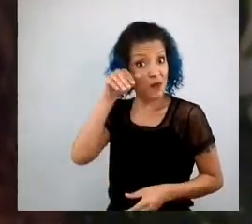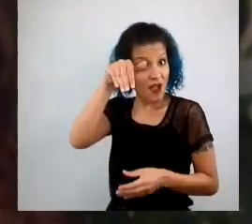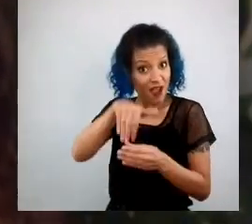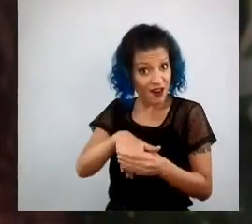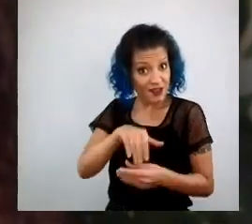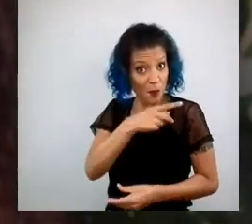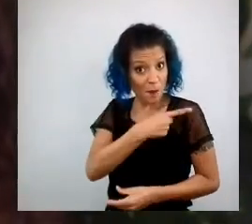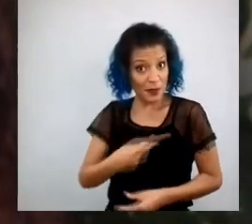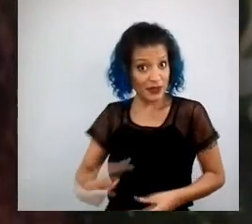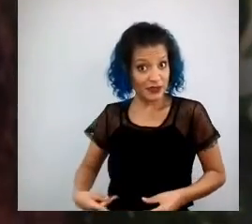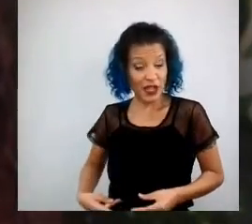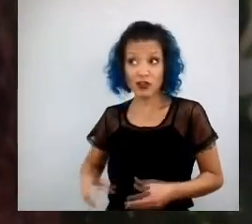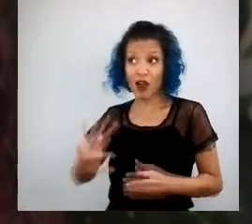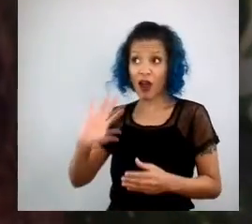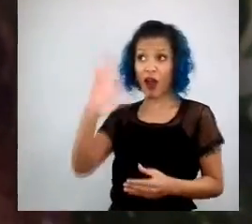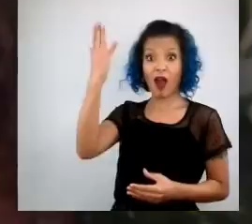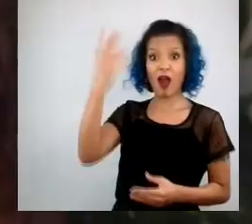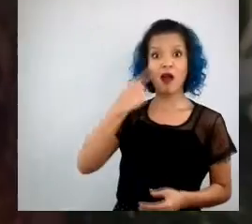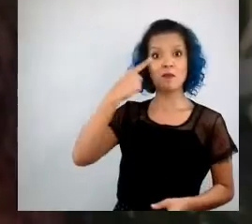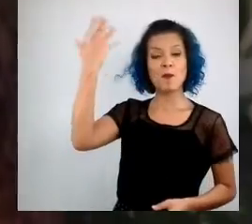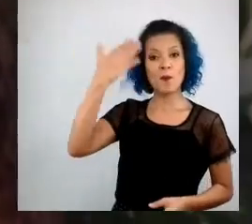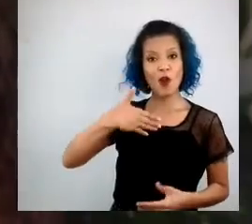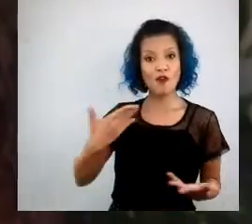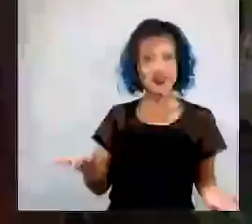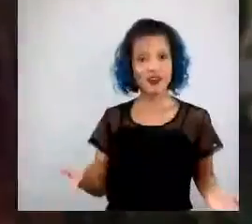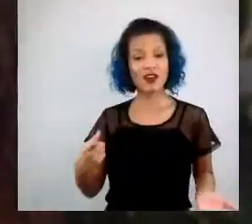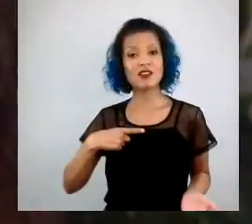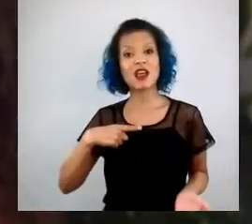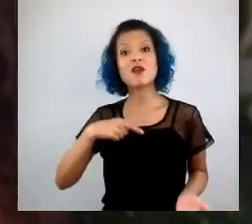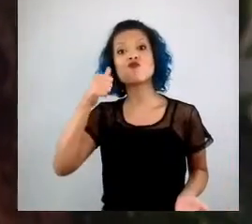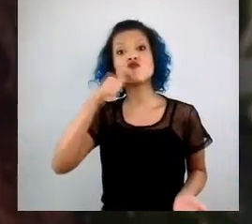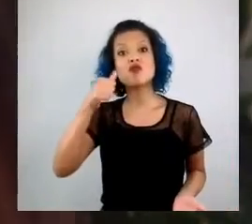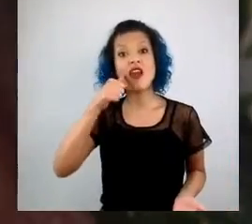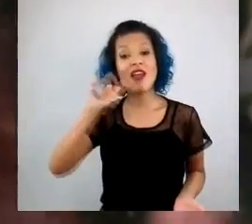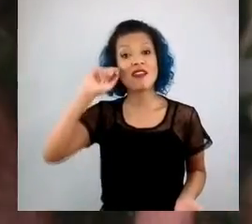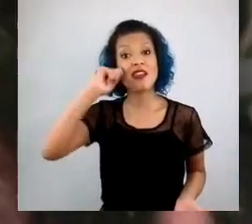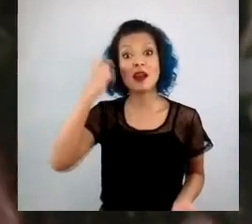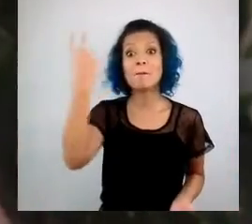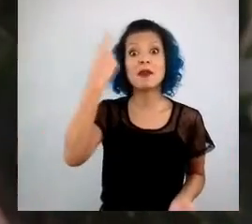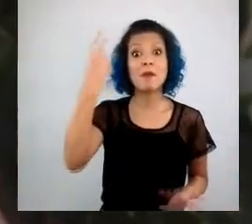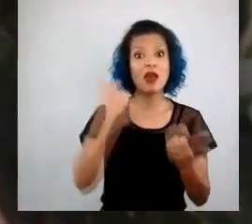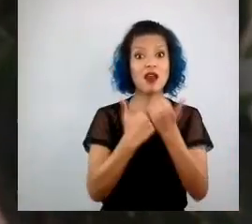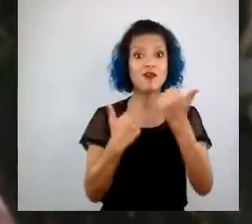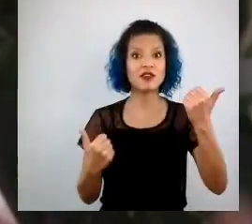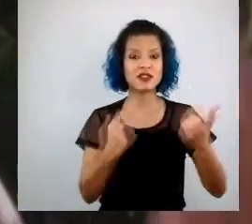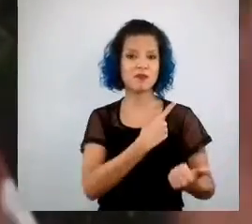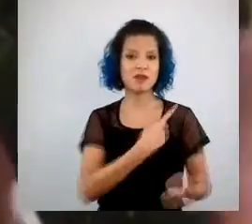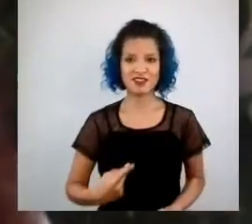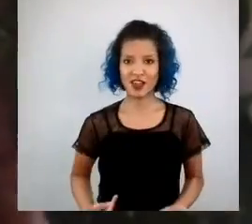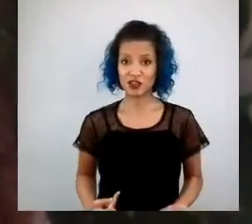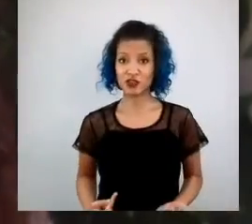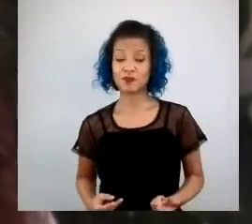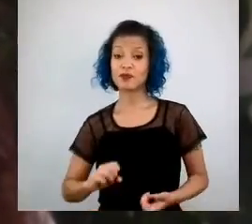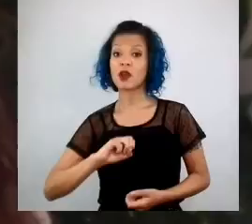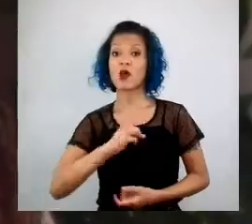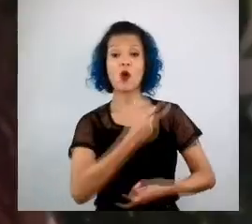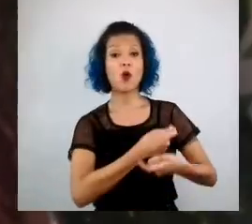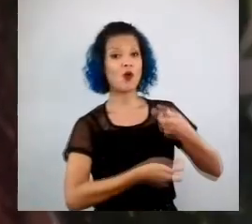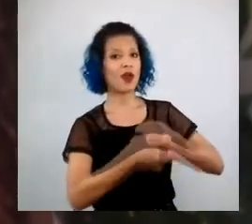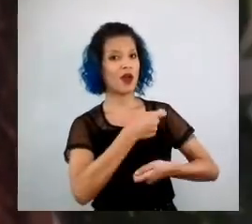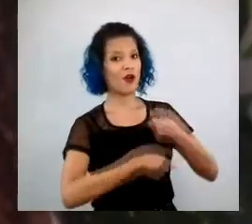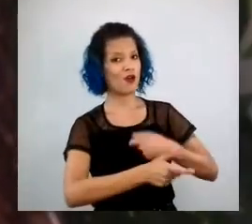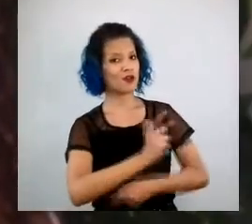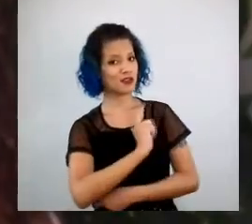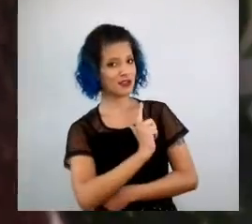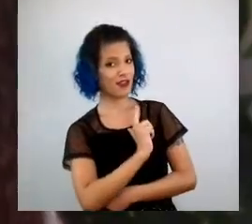Claramente, quando a gente tem aí a primeira mulher negra vice-presidente, seja nos negócios, temos aí alguns